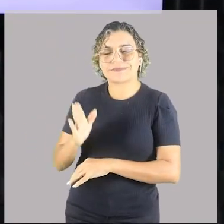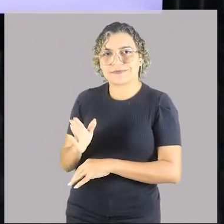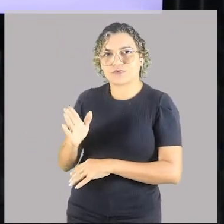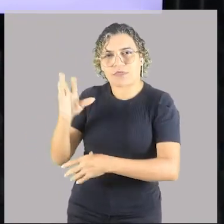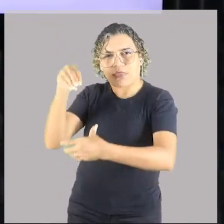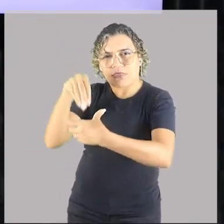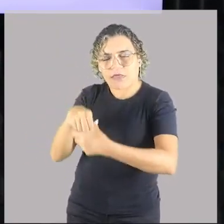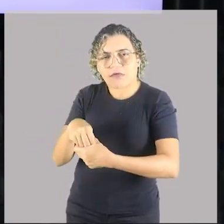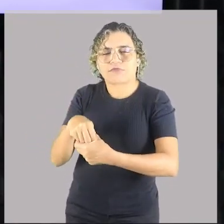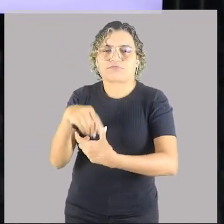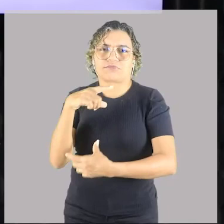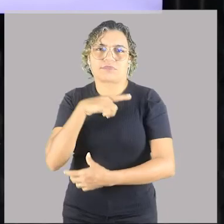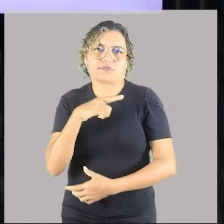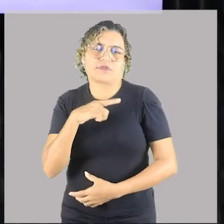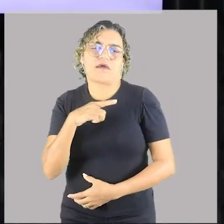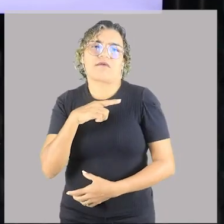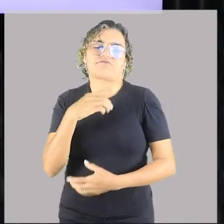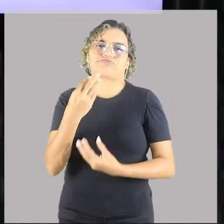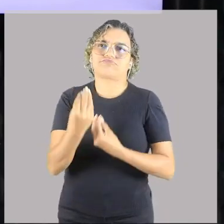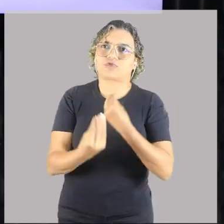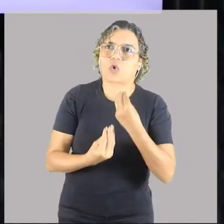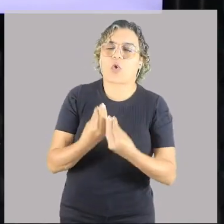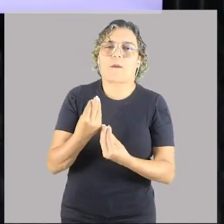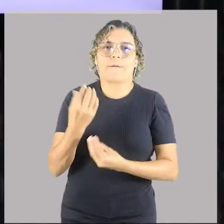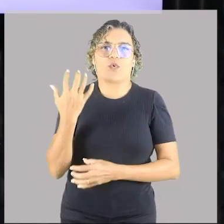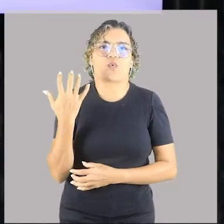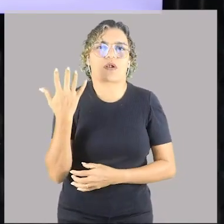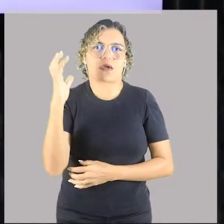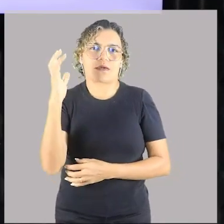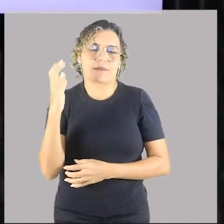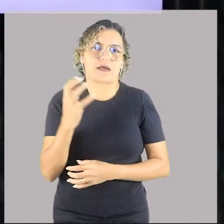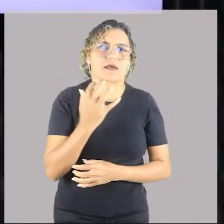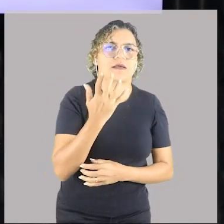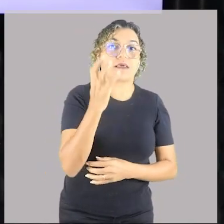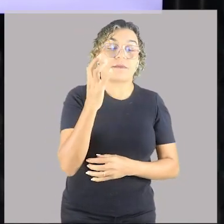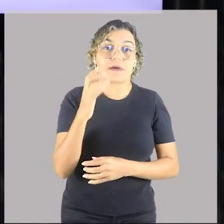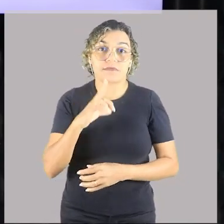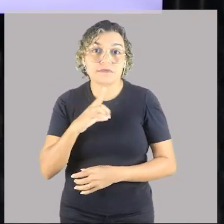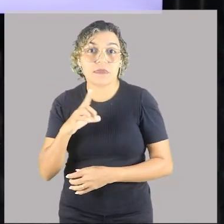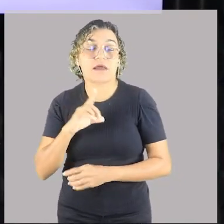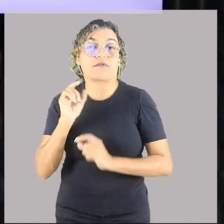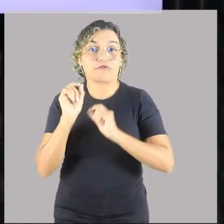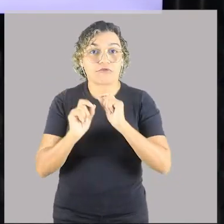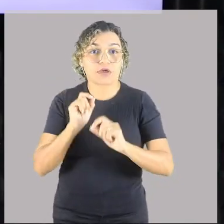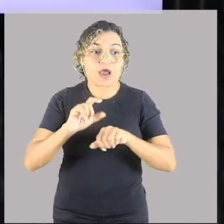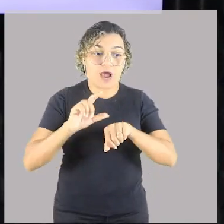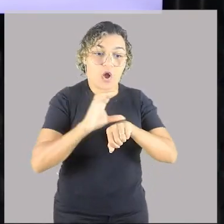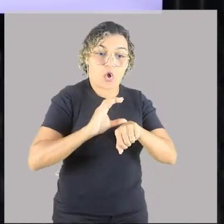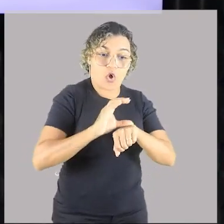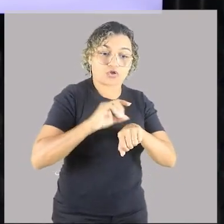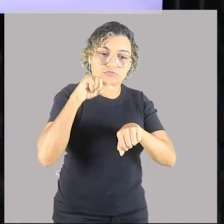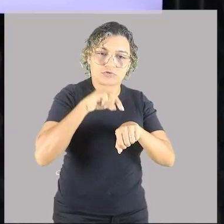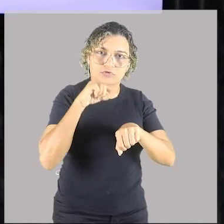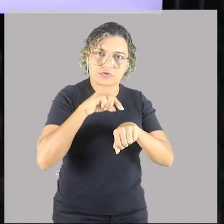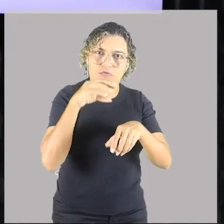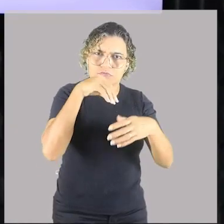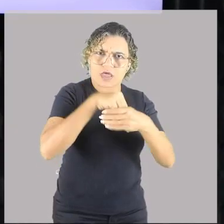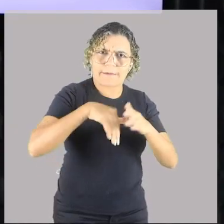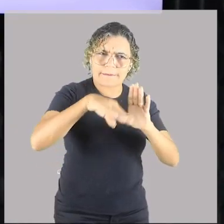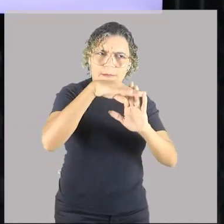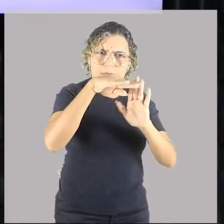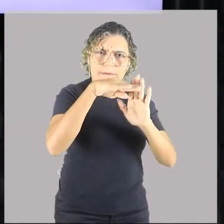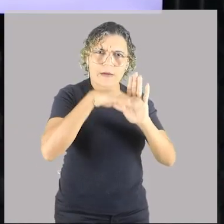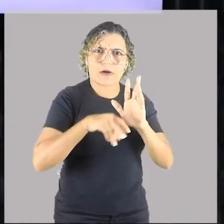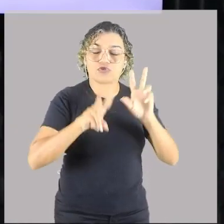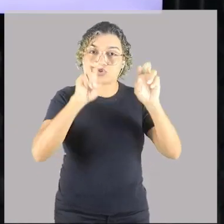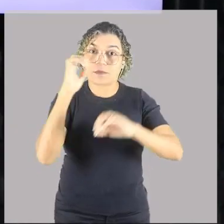Brasil, que envolve as condições climáticas, nós temos a nossa Constituição que aborda a